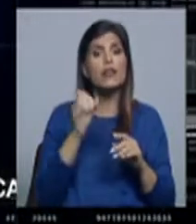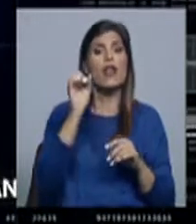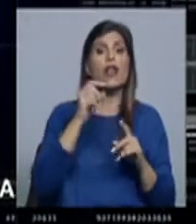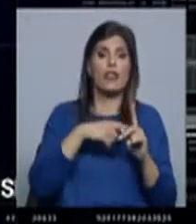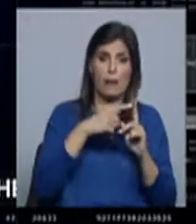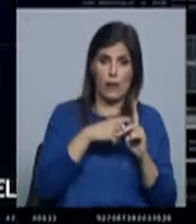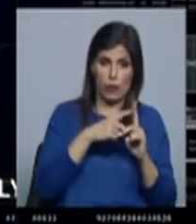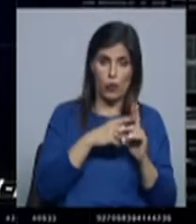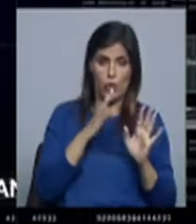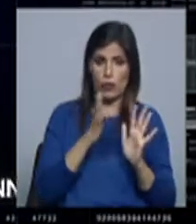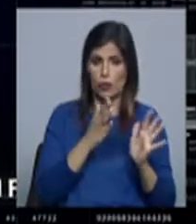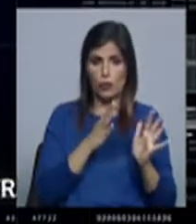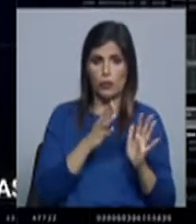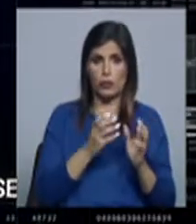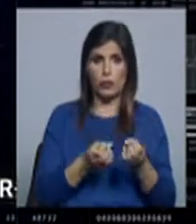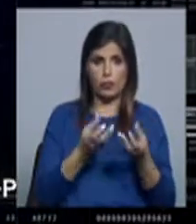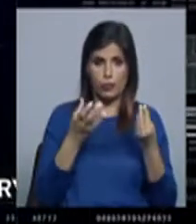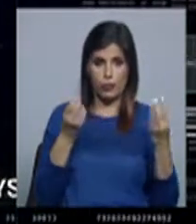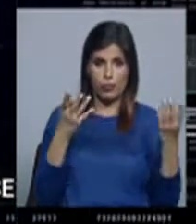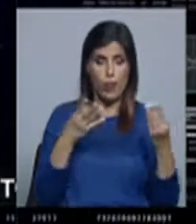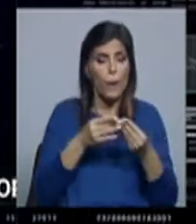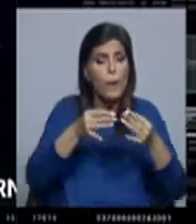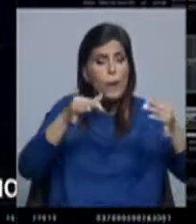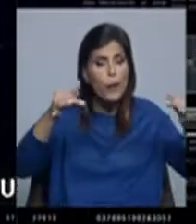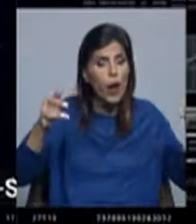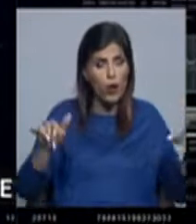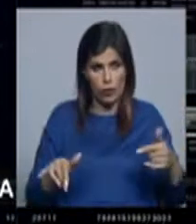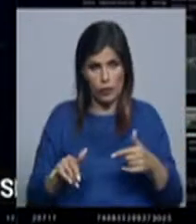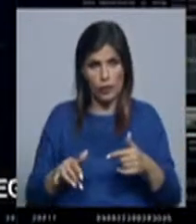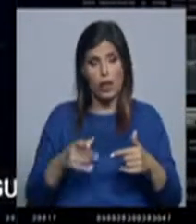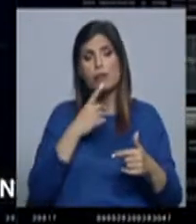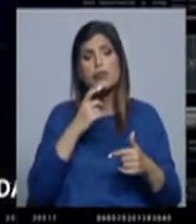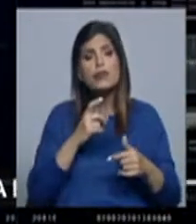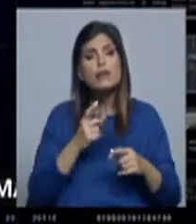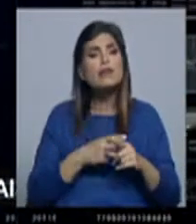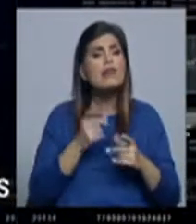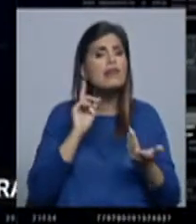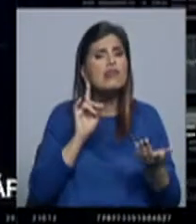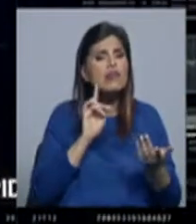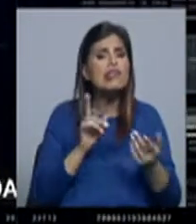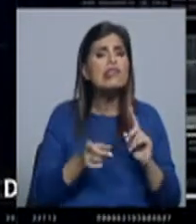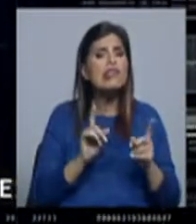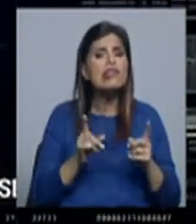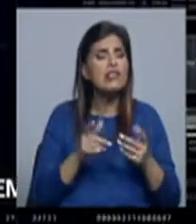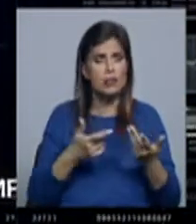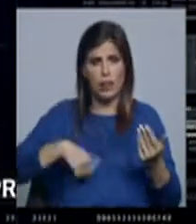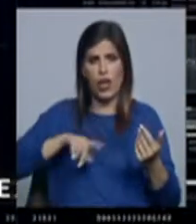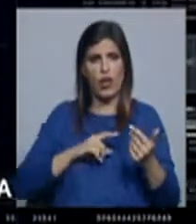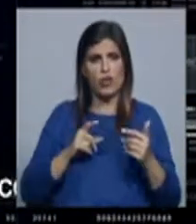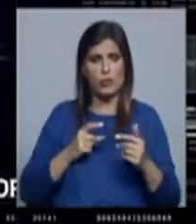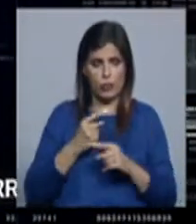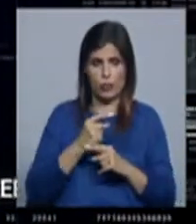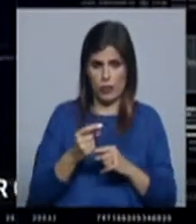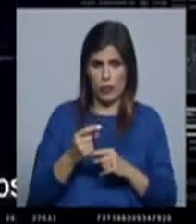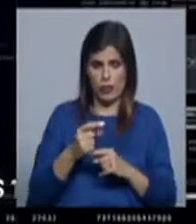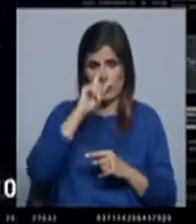o aparecimento de detritos e poeiras. E agora, podes-me perguntar, e muito bem, o que é que isto interessa para todos nós? Bom, interessa pelo seguinte: é que